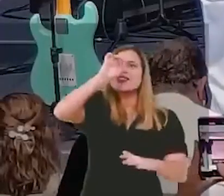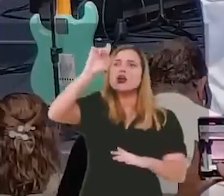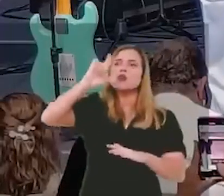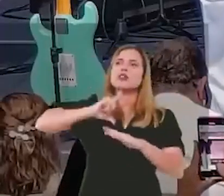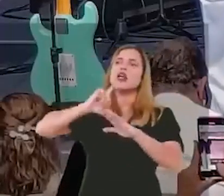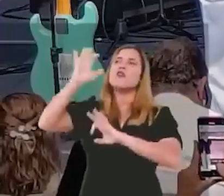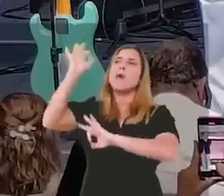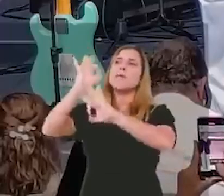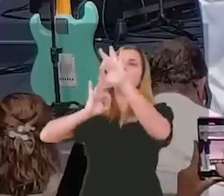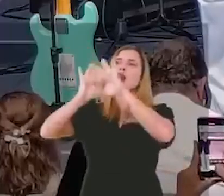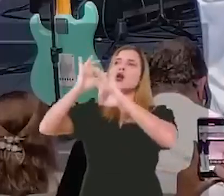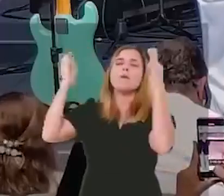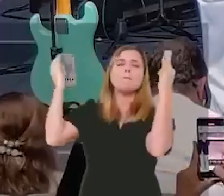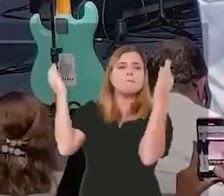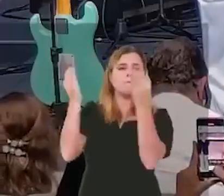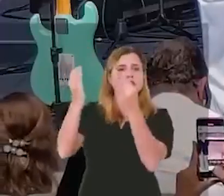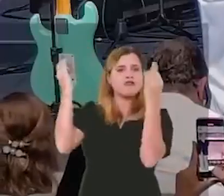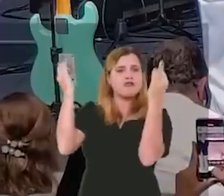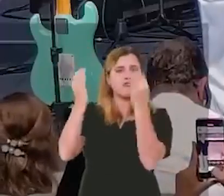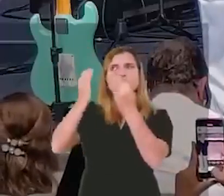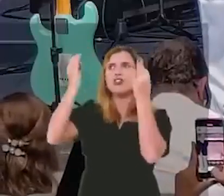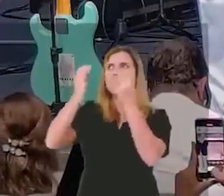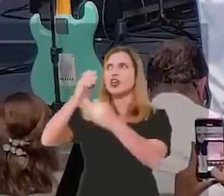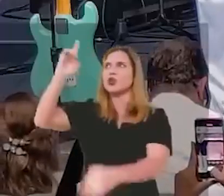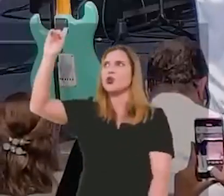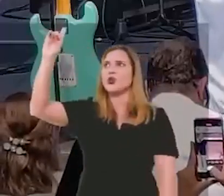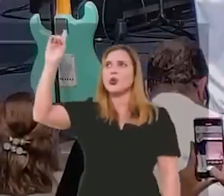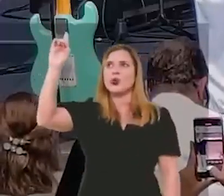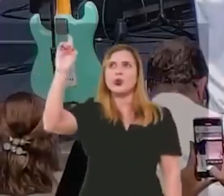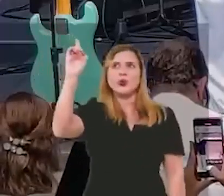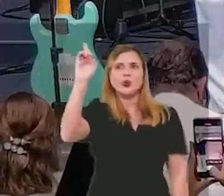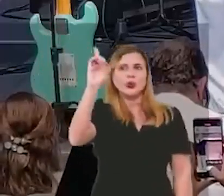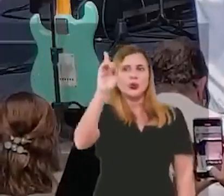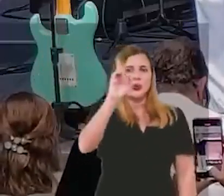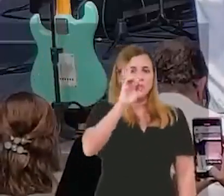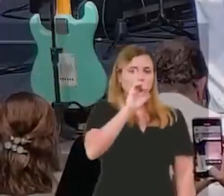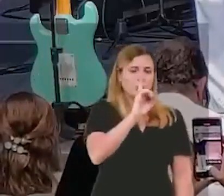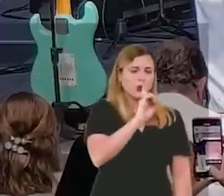Ele veio, então, cheio de graça. Nos apanhou sujos,